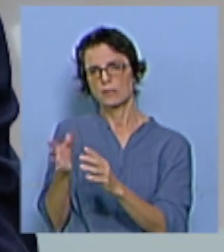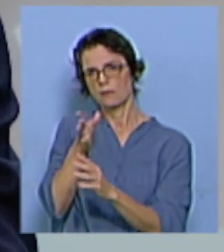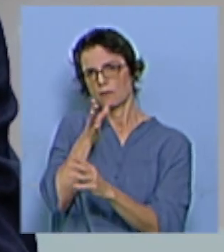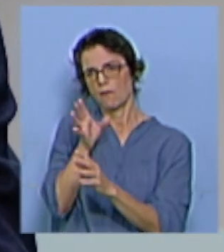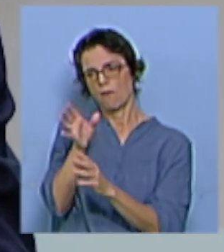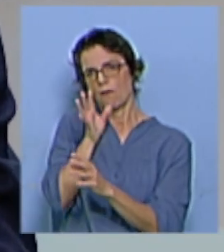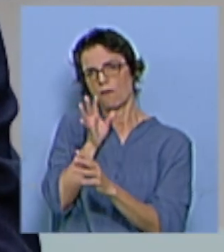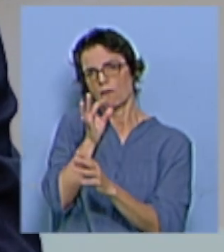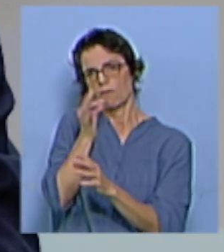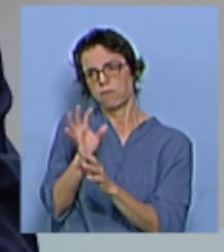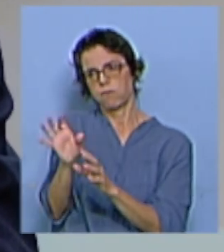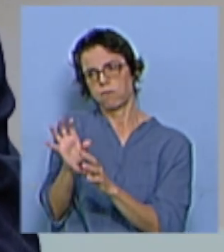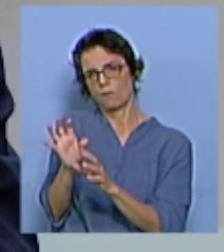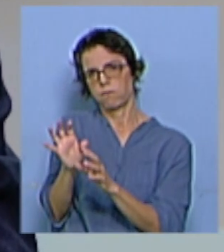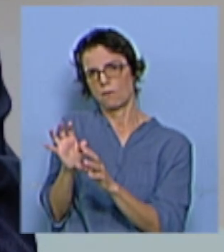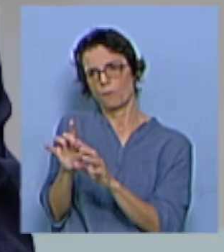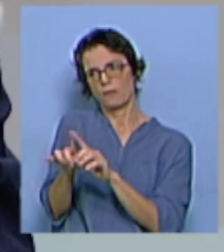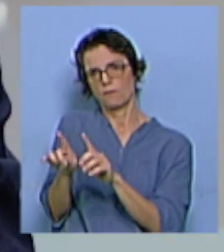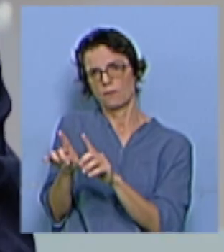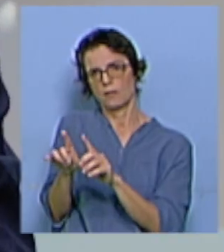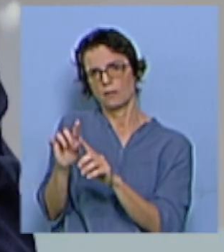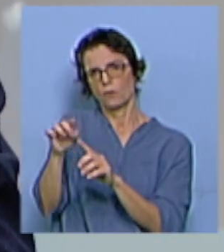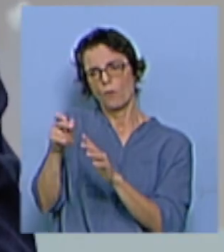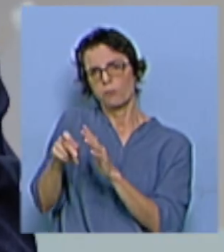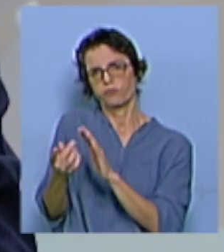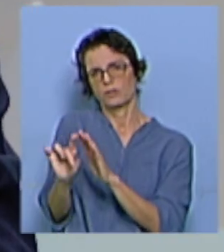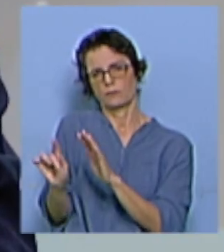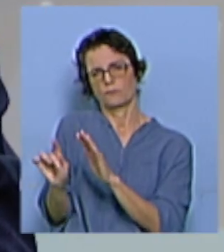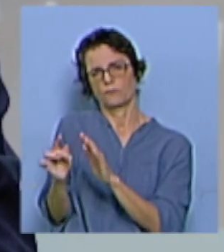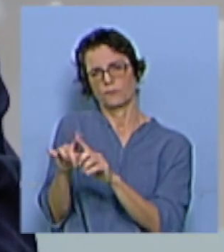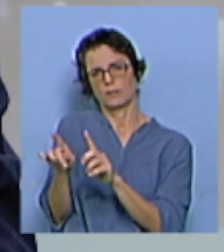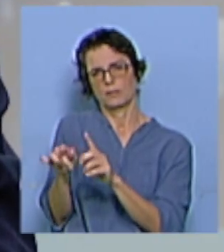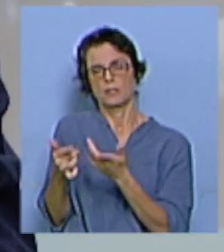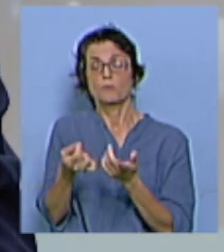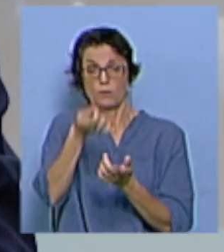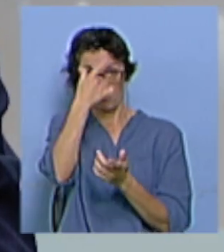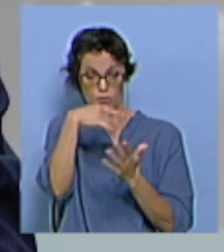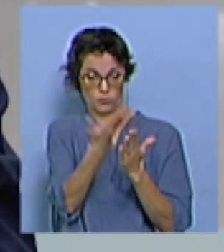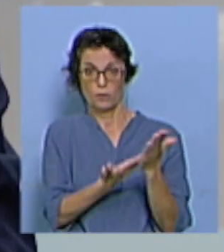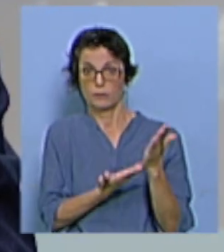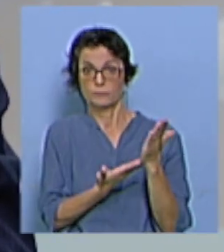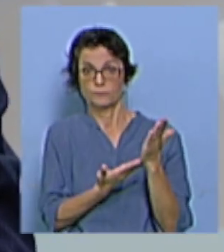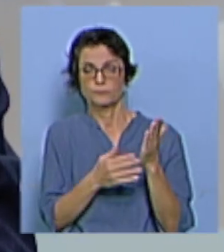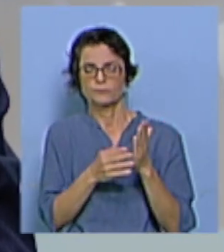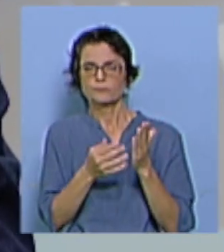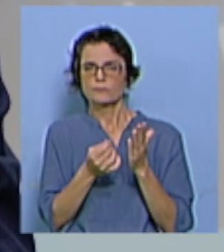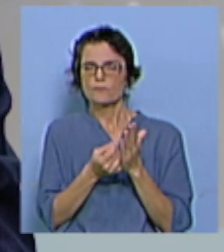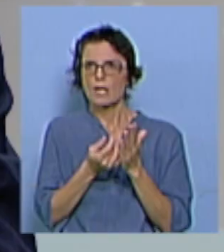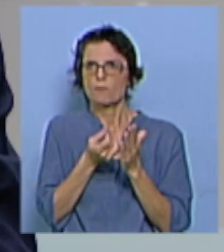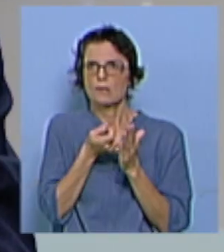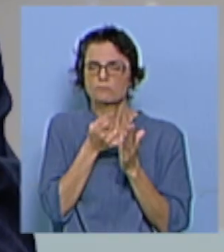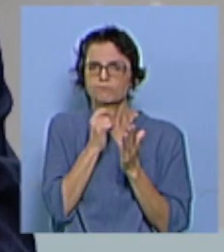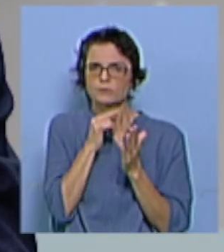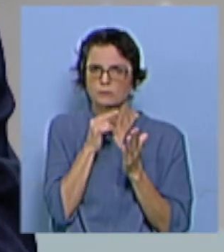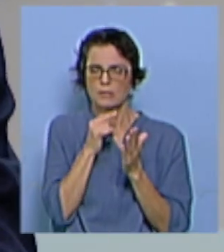maneira e com outra profundidade. Portanto, Jesus sabia fazer isso. Portanto, as parábolas são uma oportunidade de, a partir